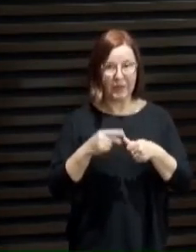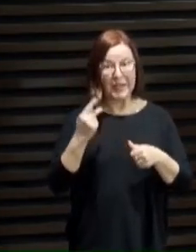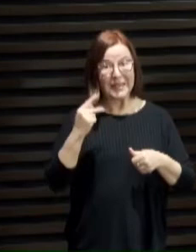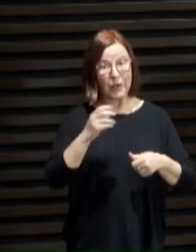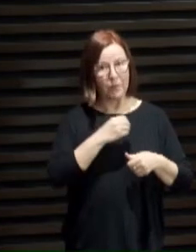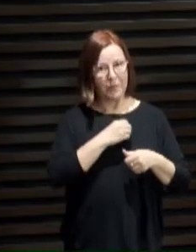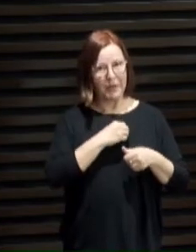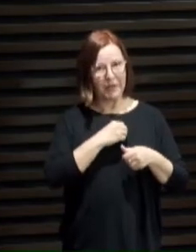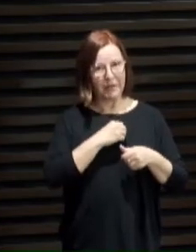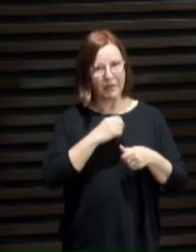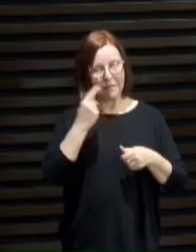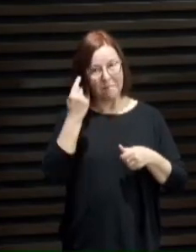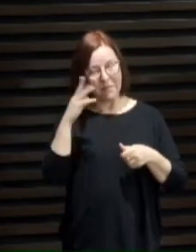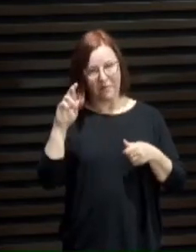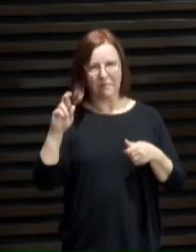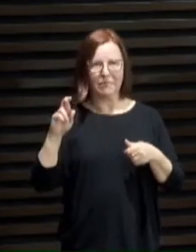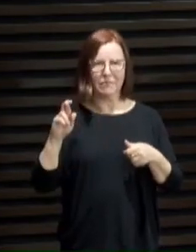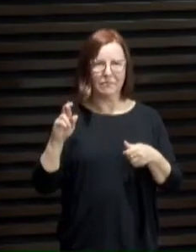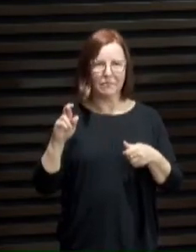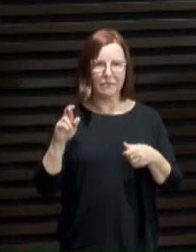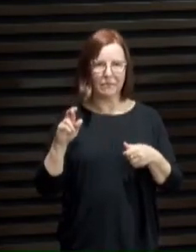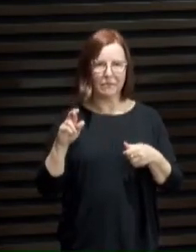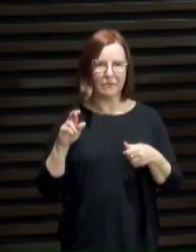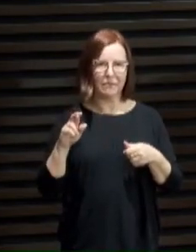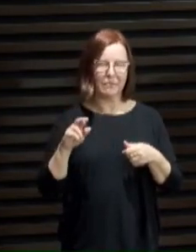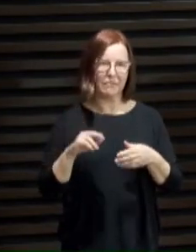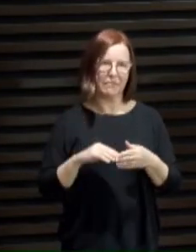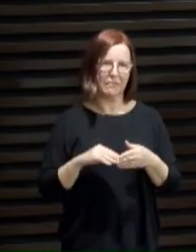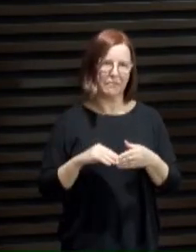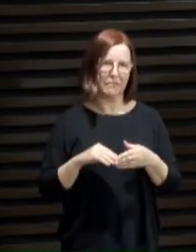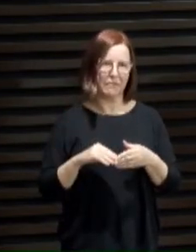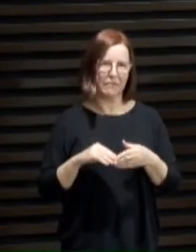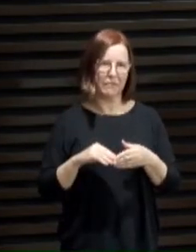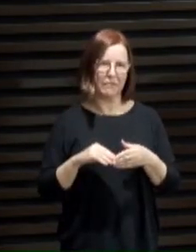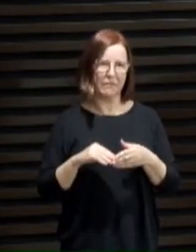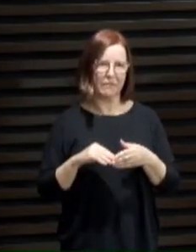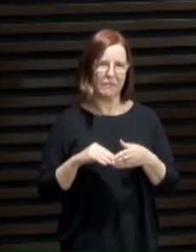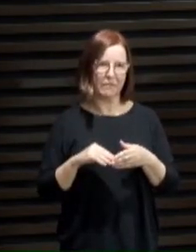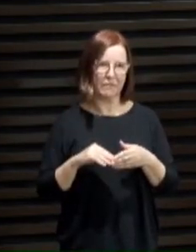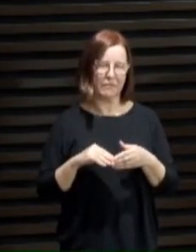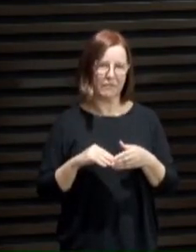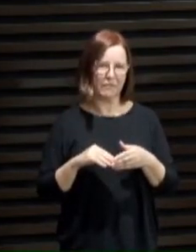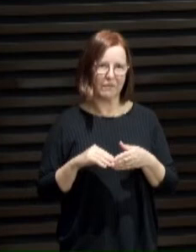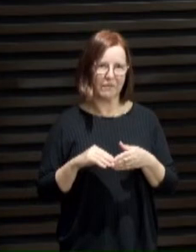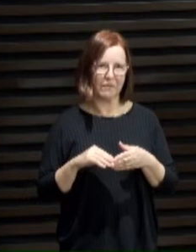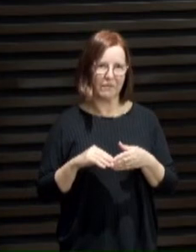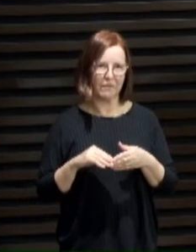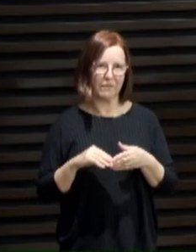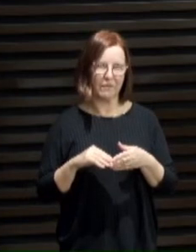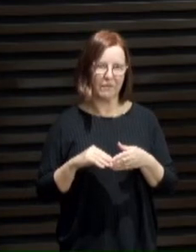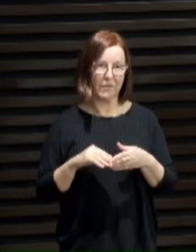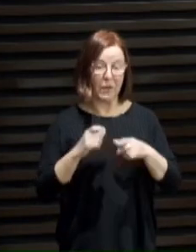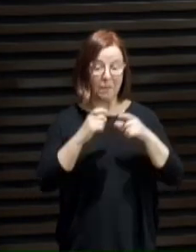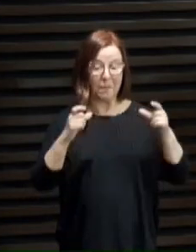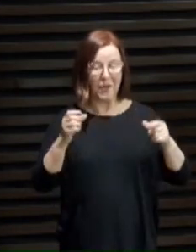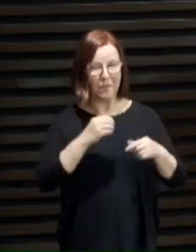mais grave. O maior pecado dos nossos